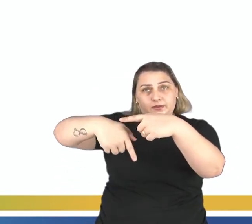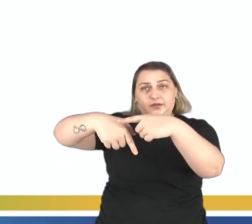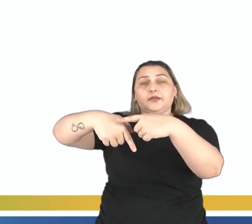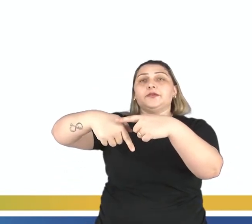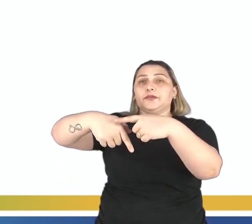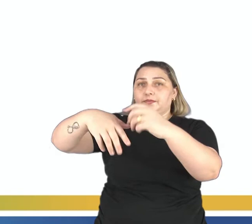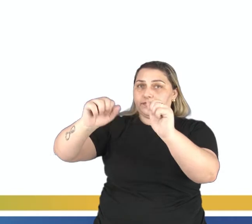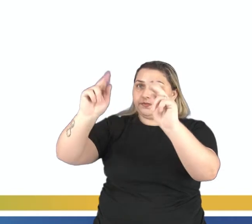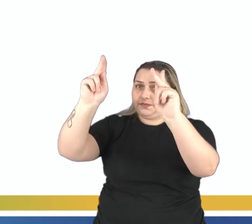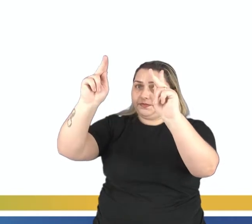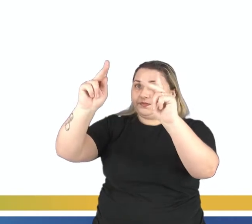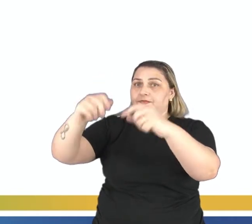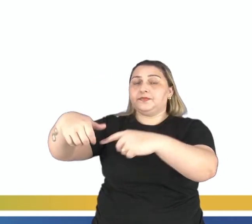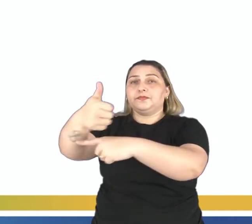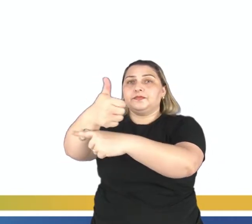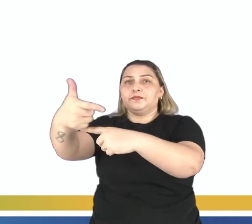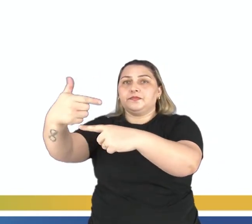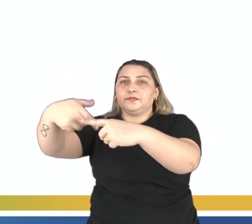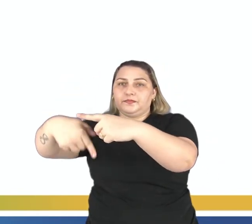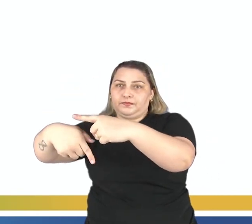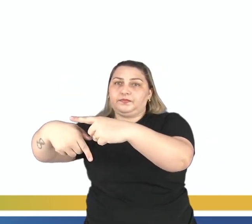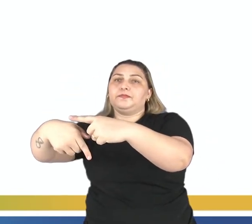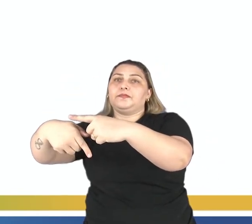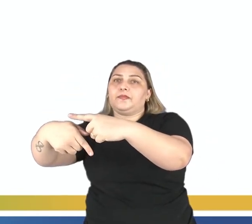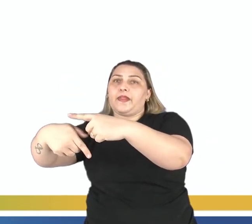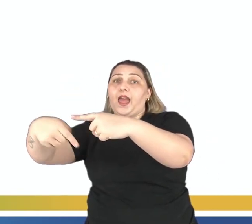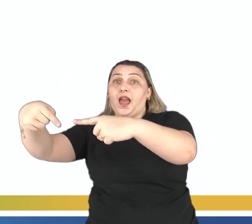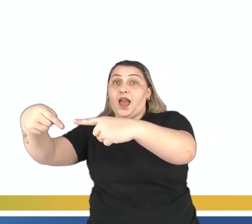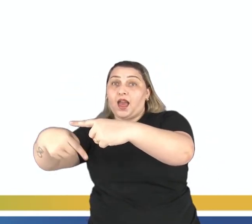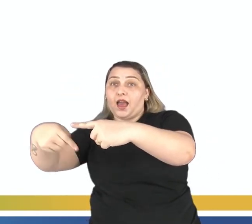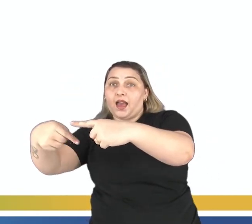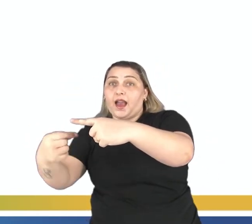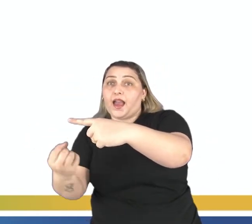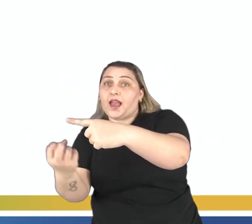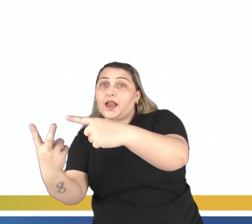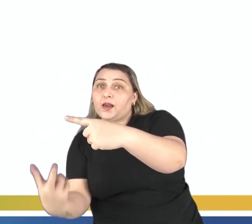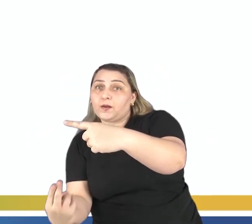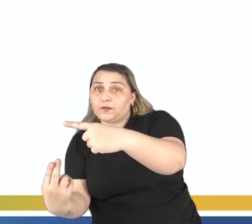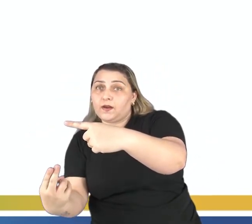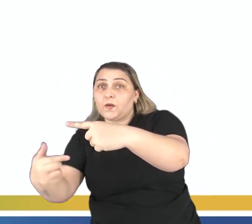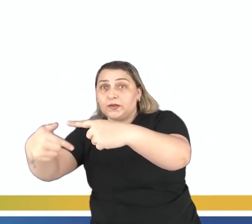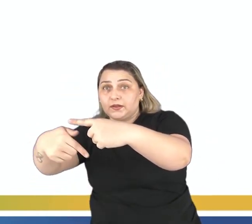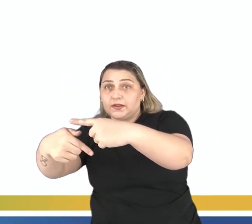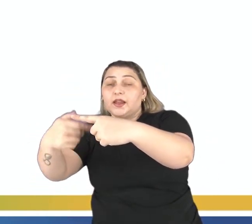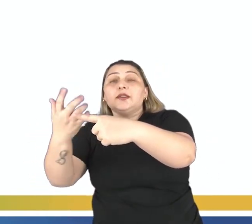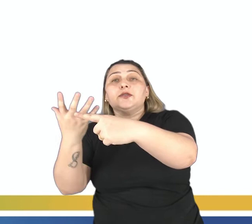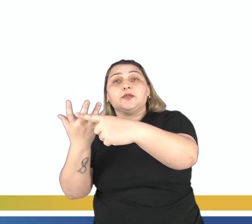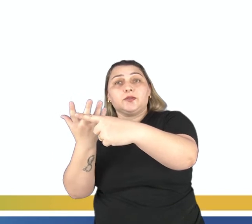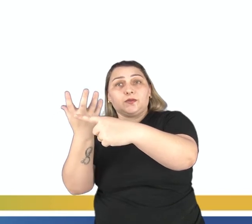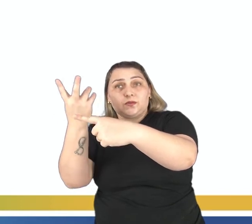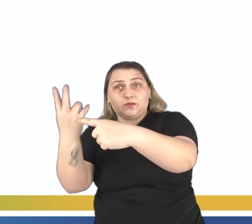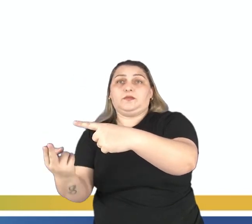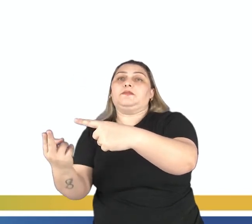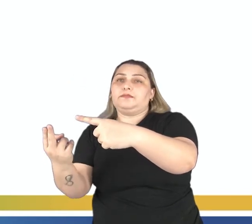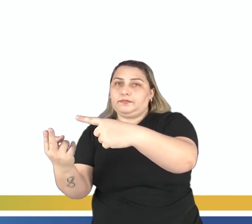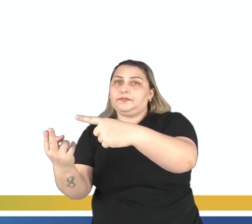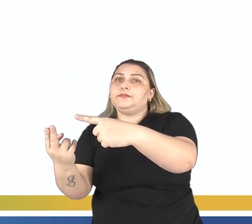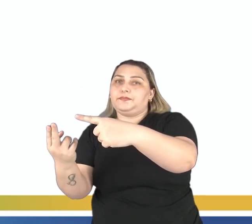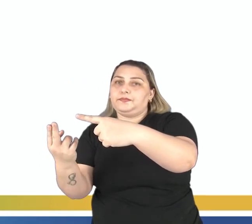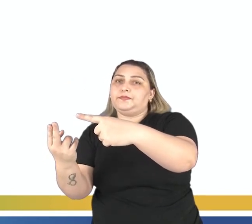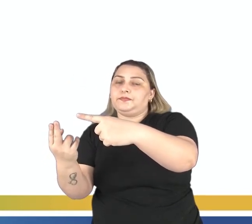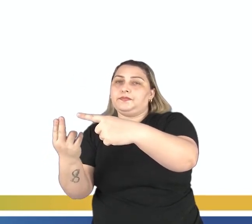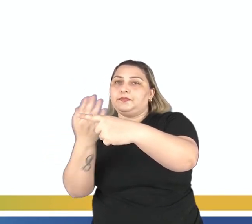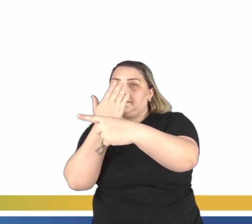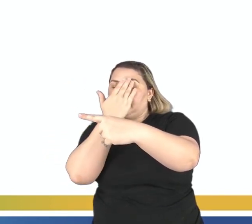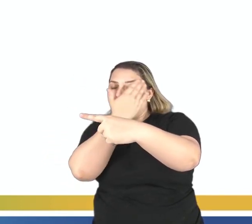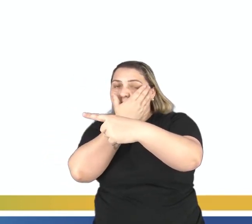8/7, ok? E 12/7. Então, nós sabemos o quê? Ó? Os denominadores, os números que estão